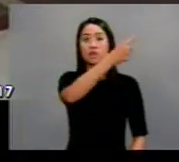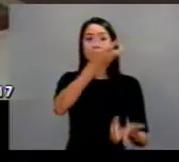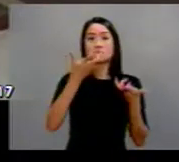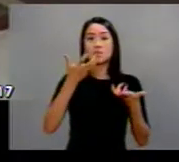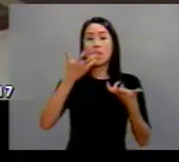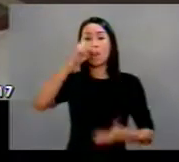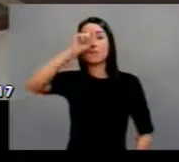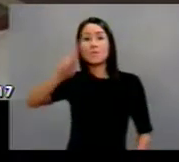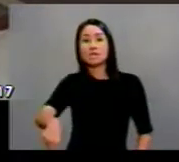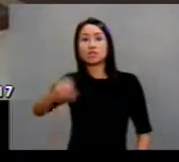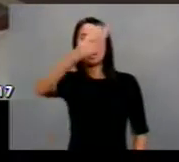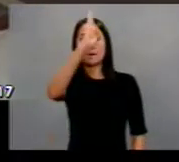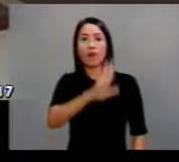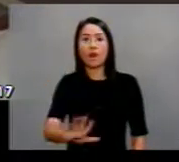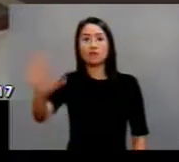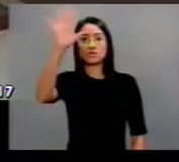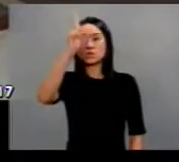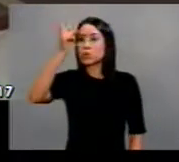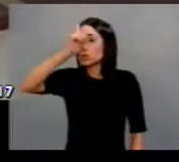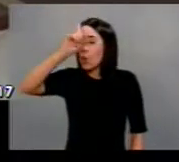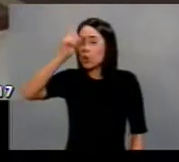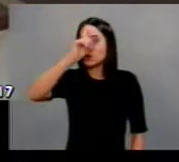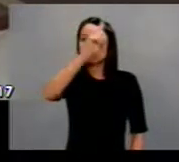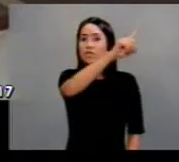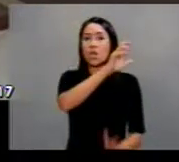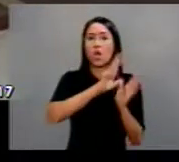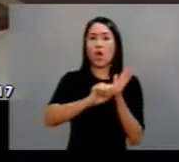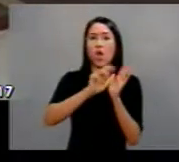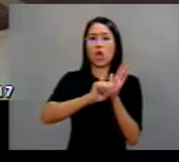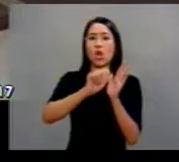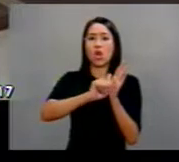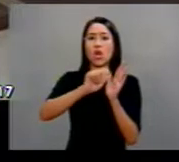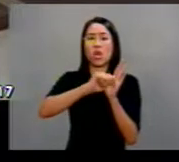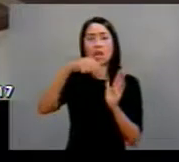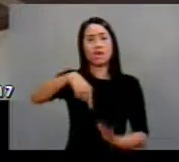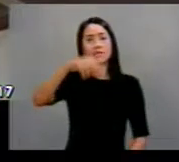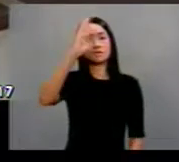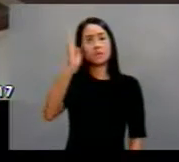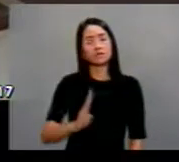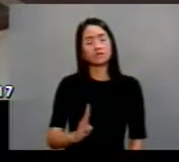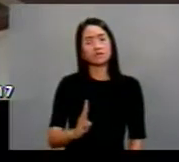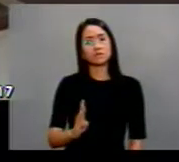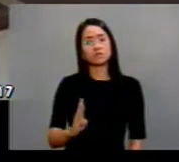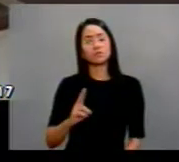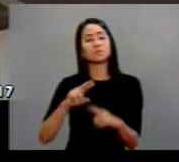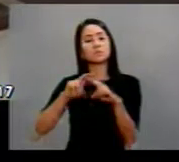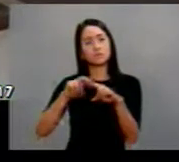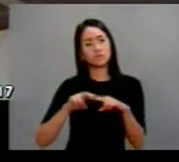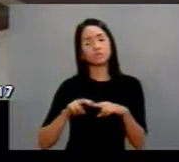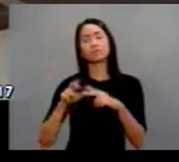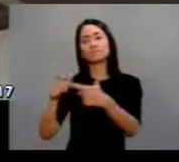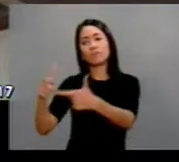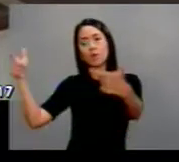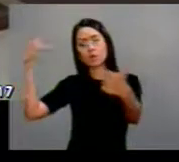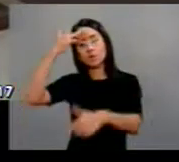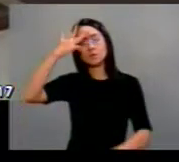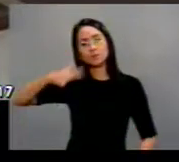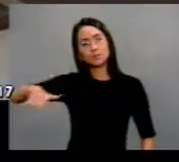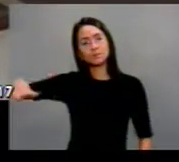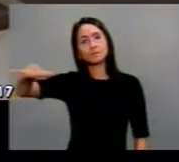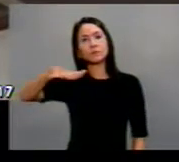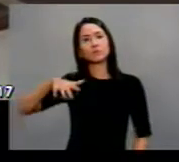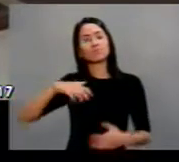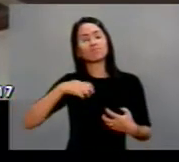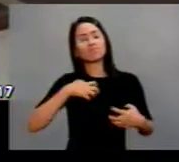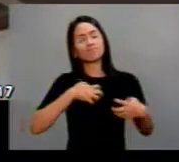todo dia o Estado e a sociedade brasileiros. São esses os anseios da maioria do